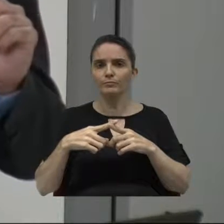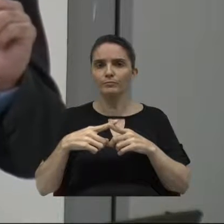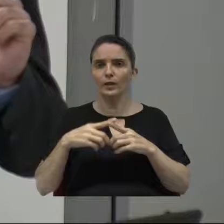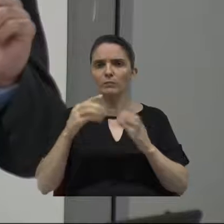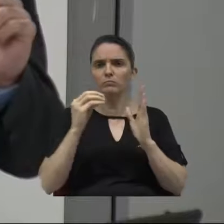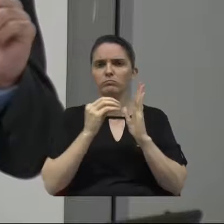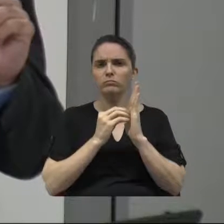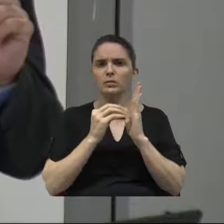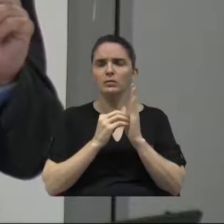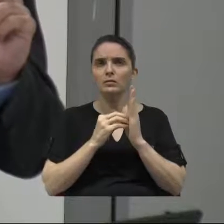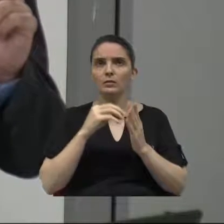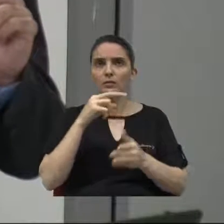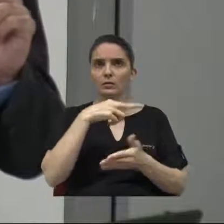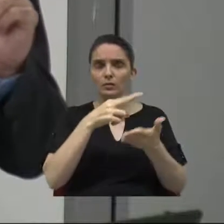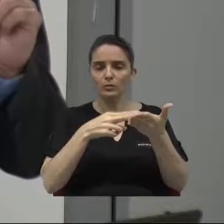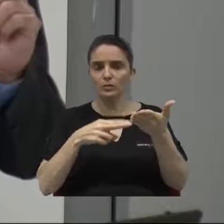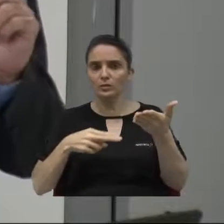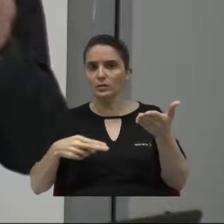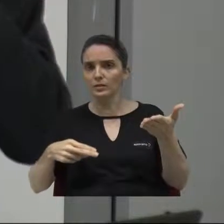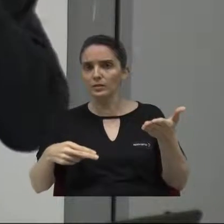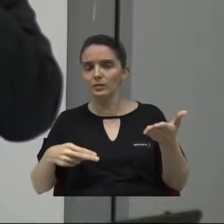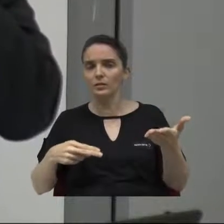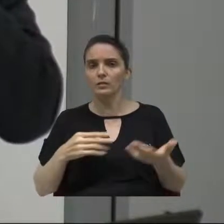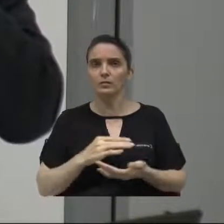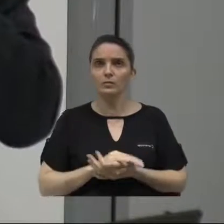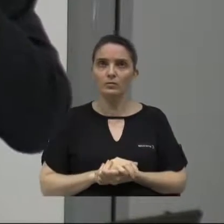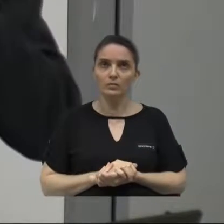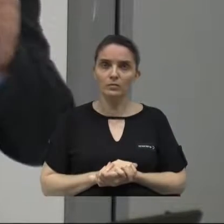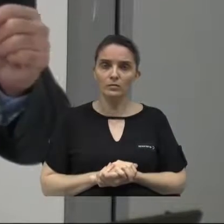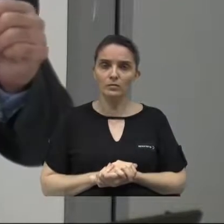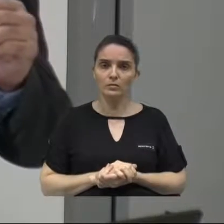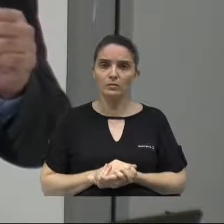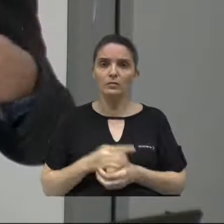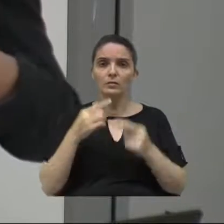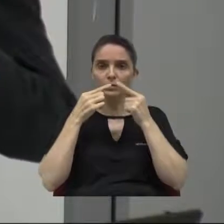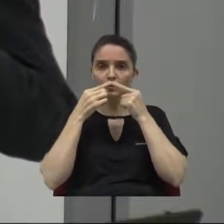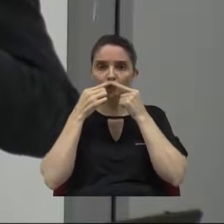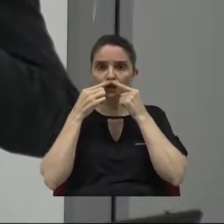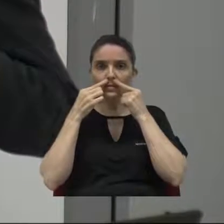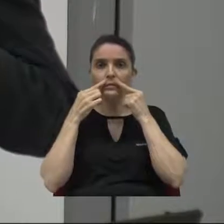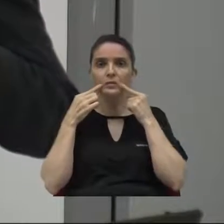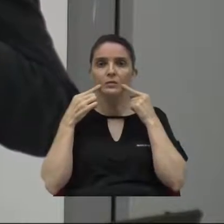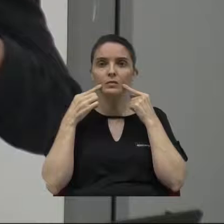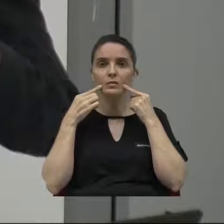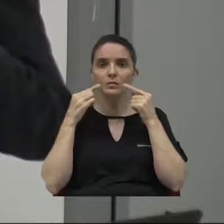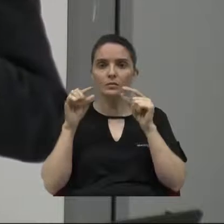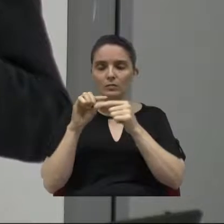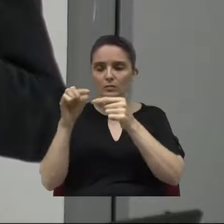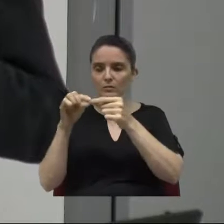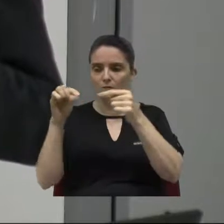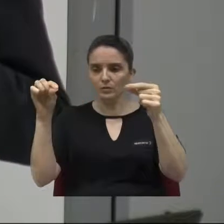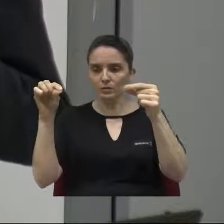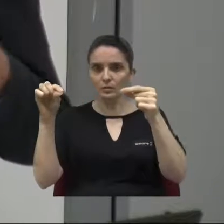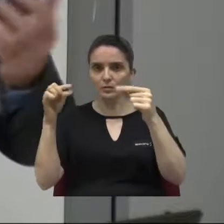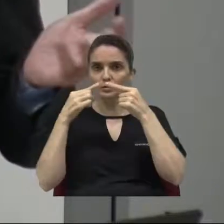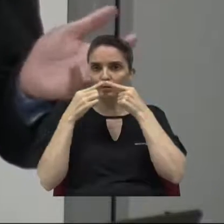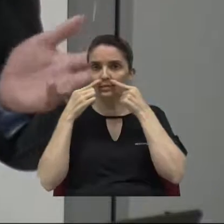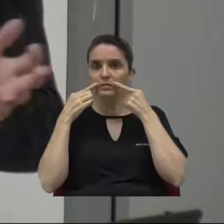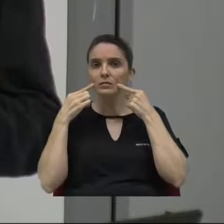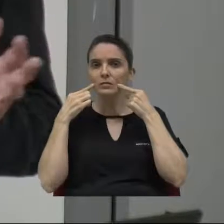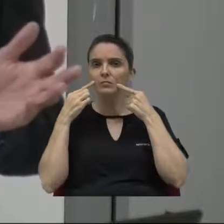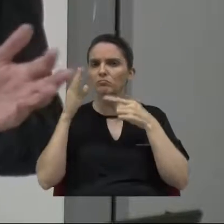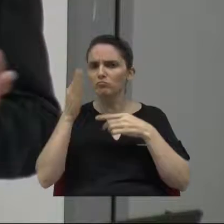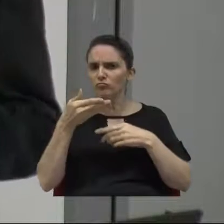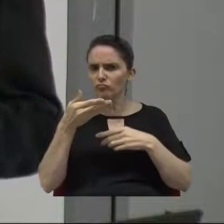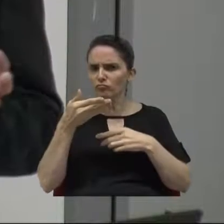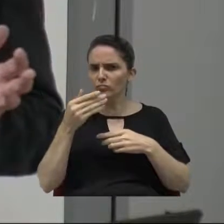símbolozinho, vereador Helder, vereador Mir, do bigodezinho. Vocês já viram aquele lacinho azul onde tem o bigodinho? Vocês já se